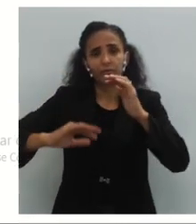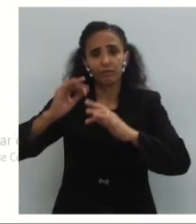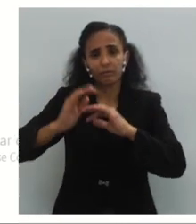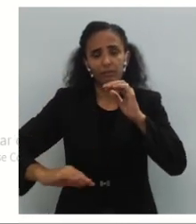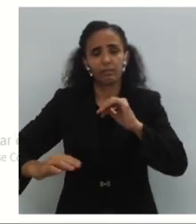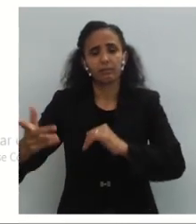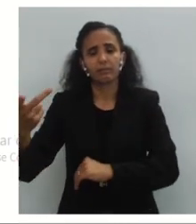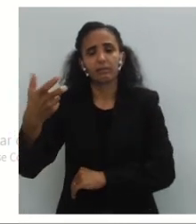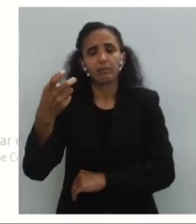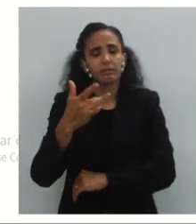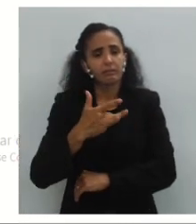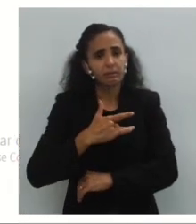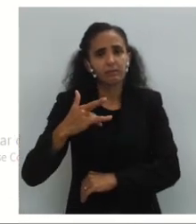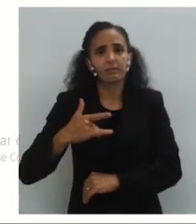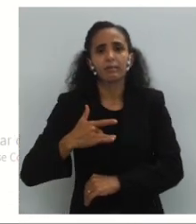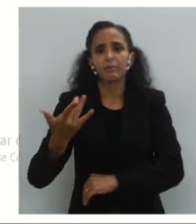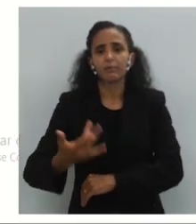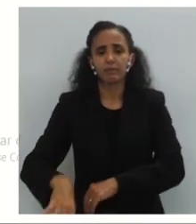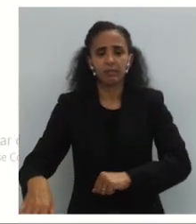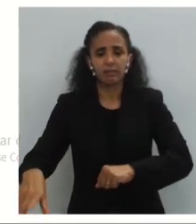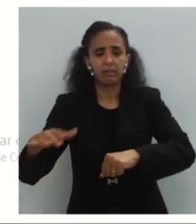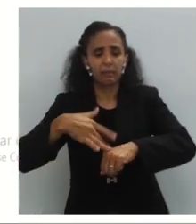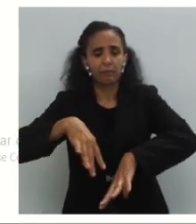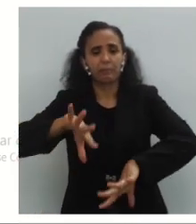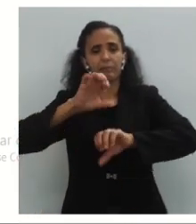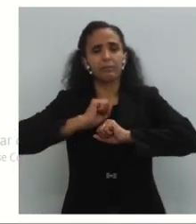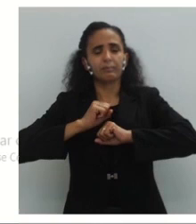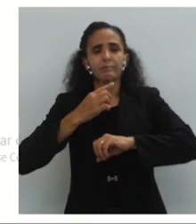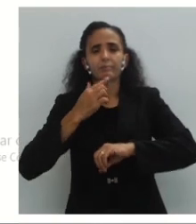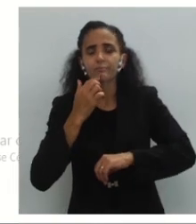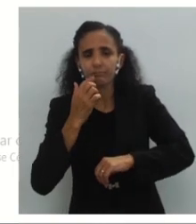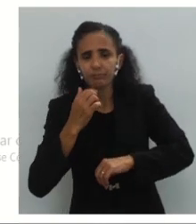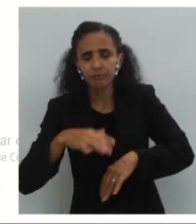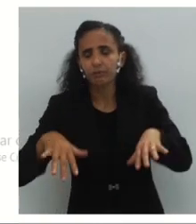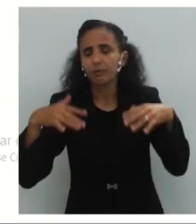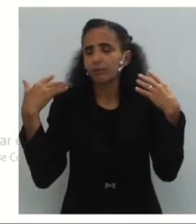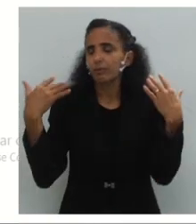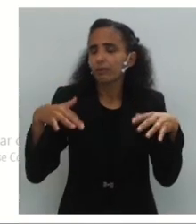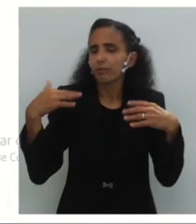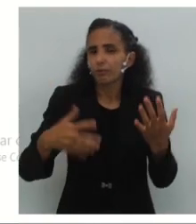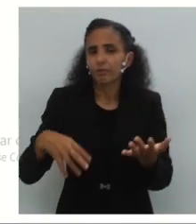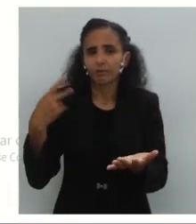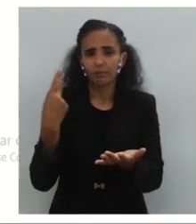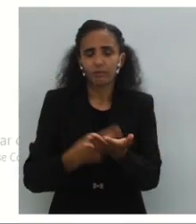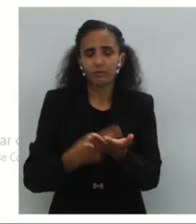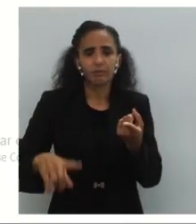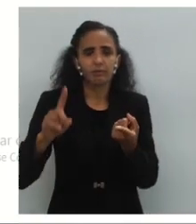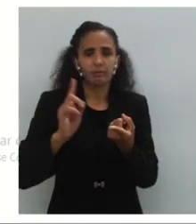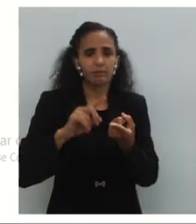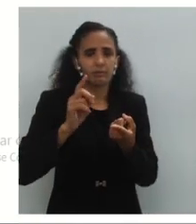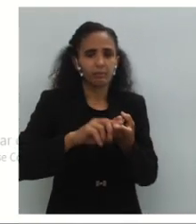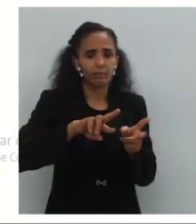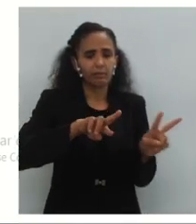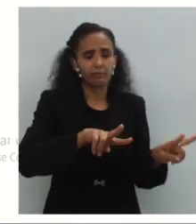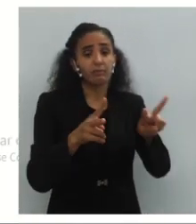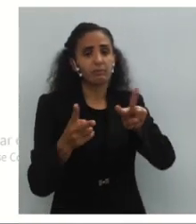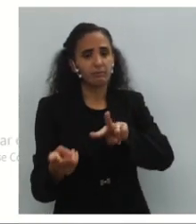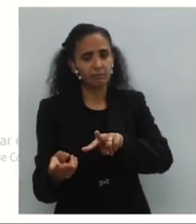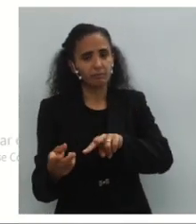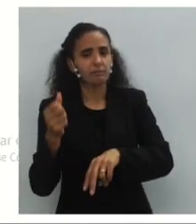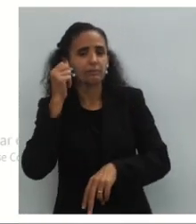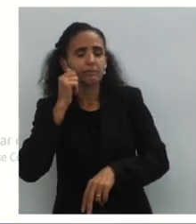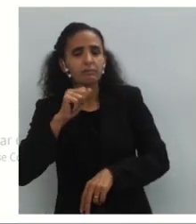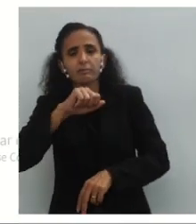é acidentalmente picado por uma agulha contaminada por HIV. Acontece também